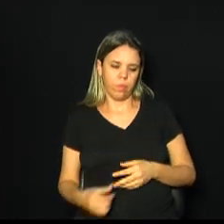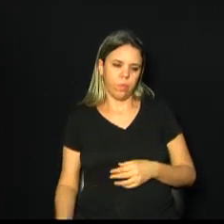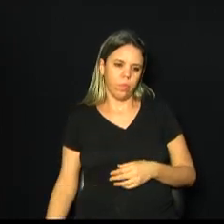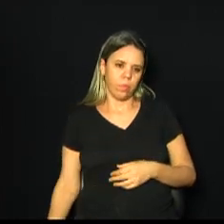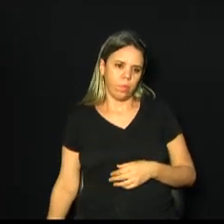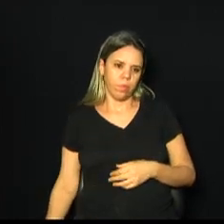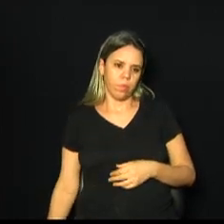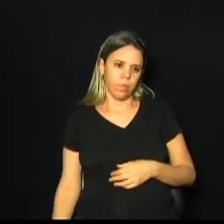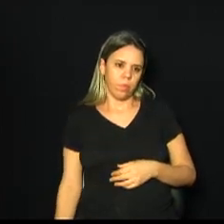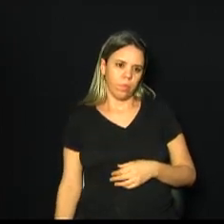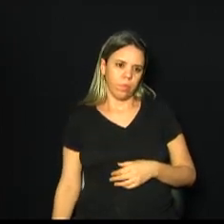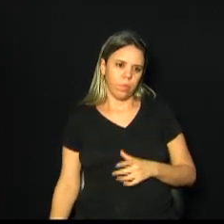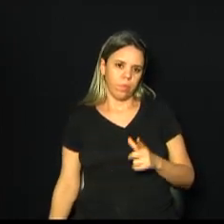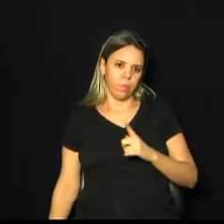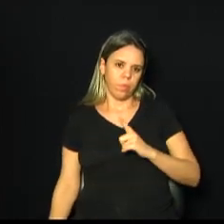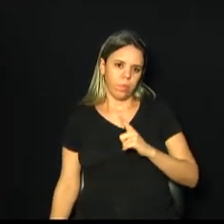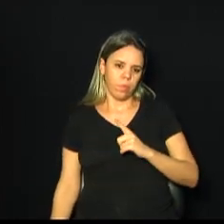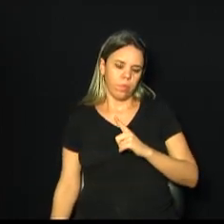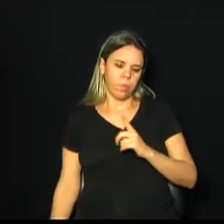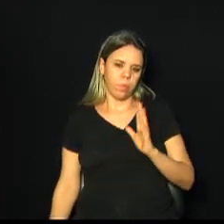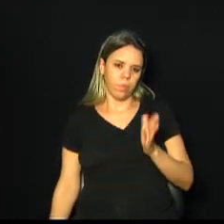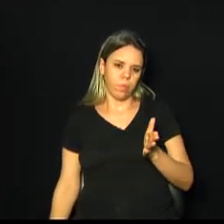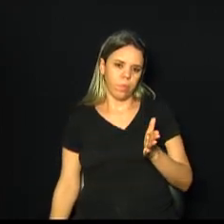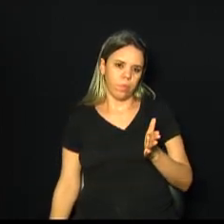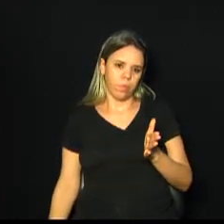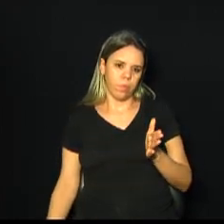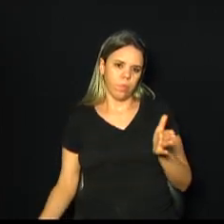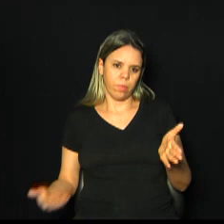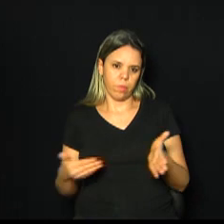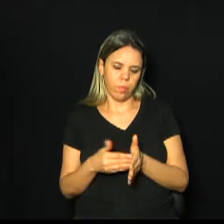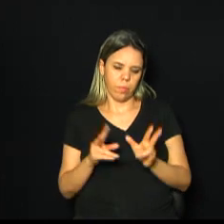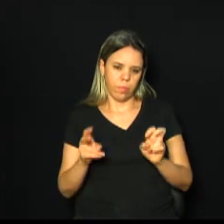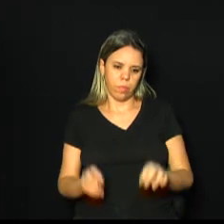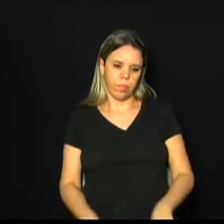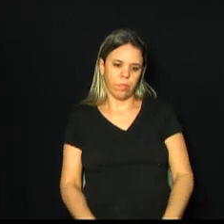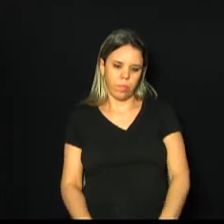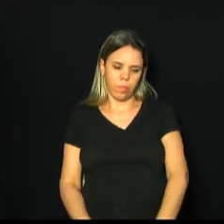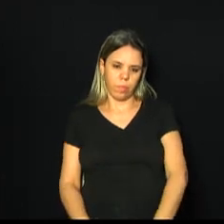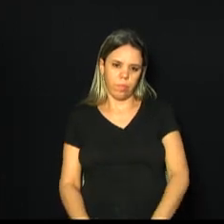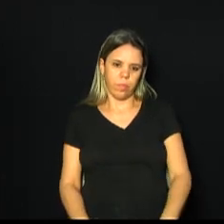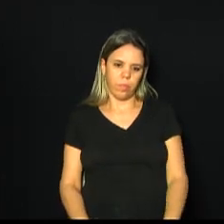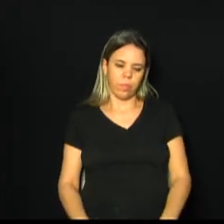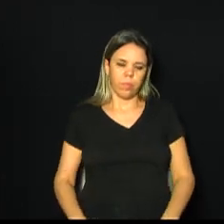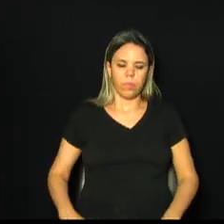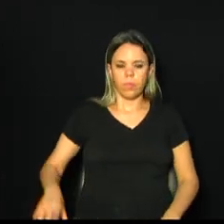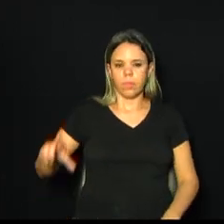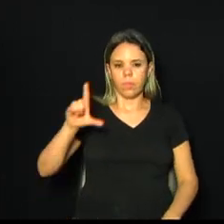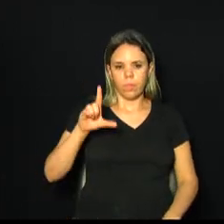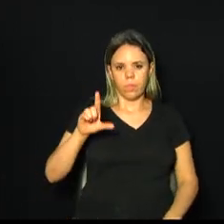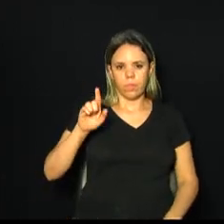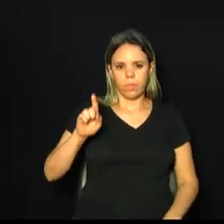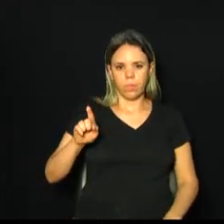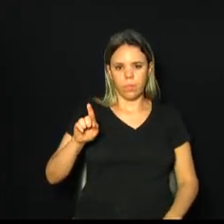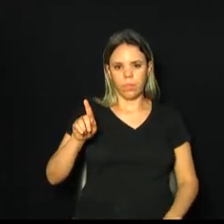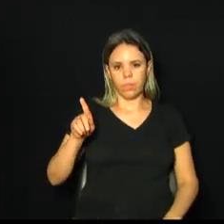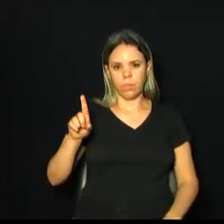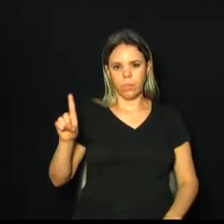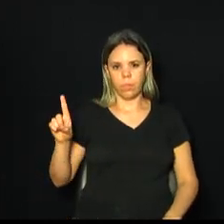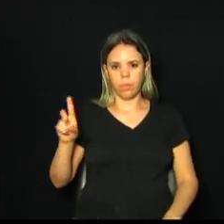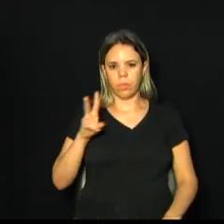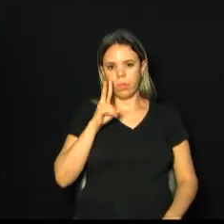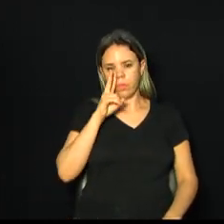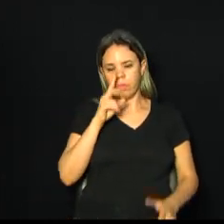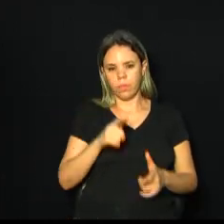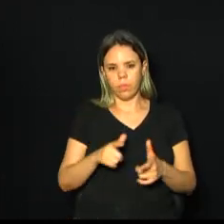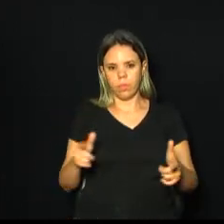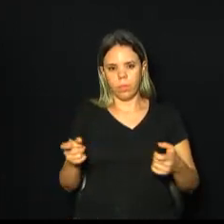Já existia algumas barreiras em relação a isso. Agora, com a LGPD, isso ficou muito mais forte.